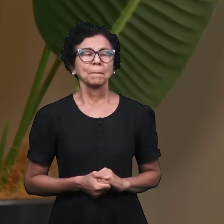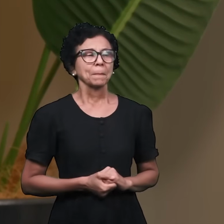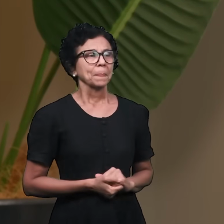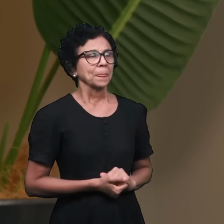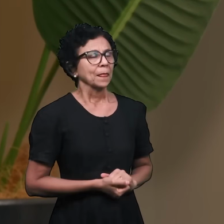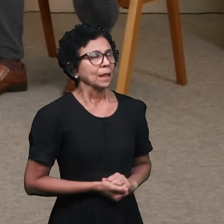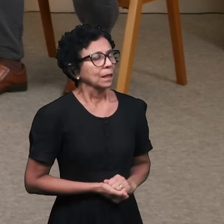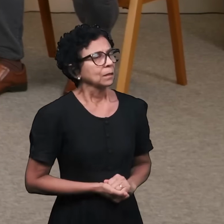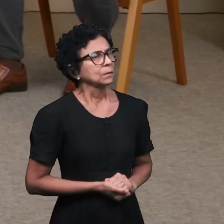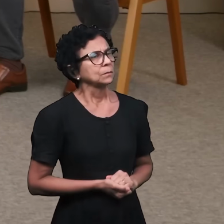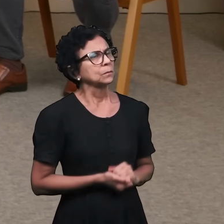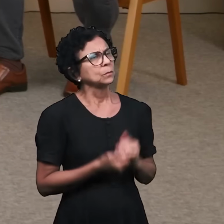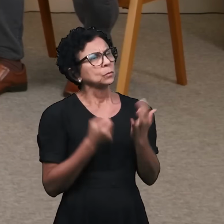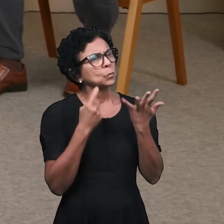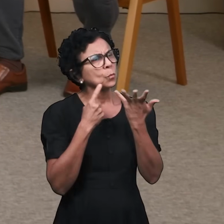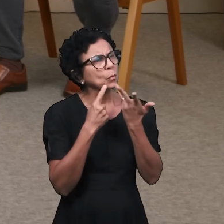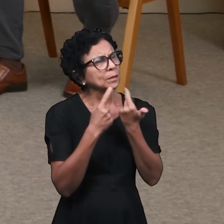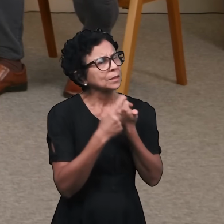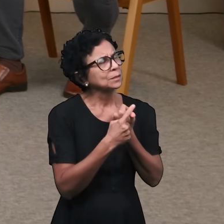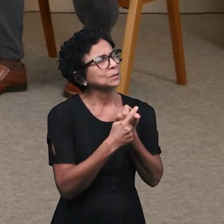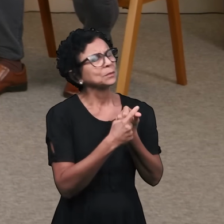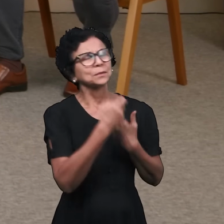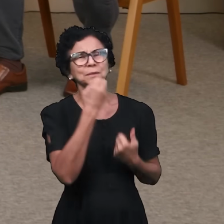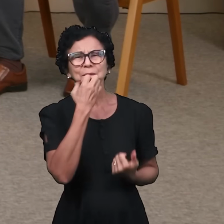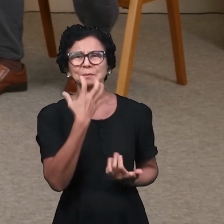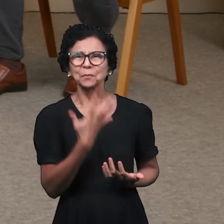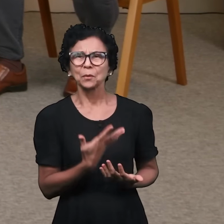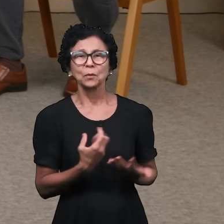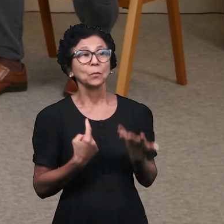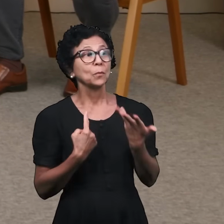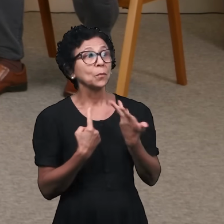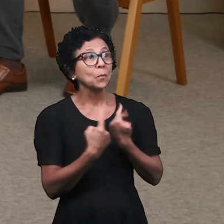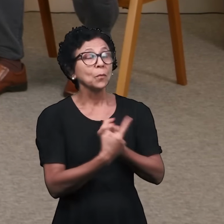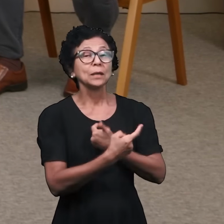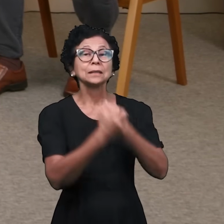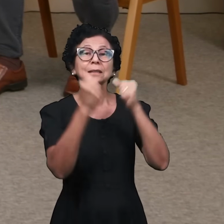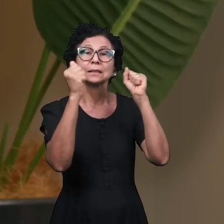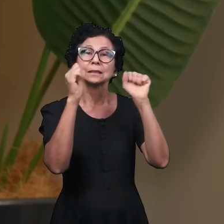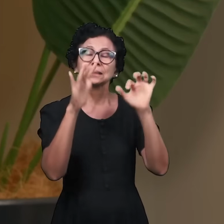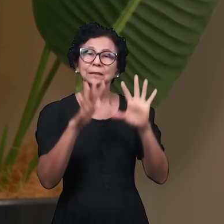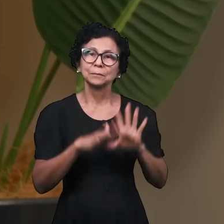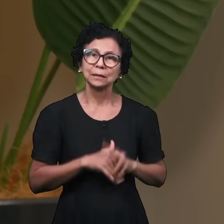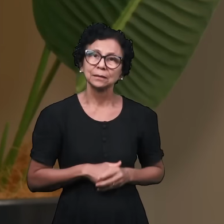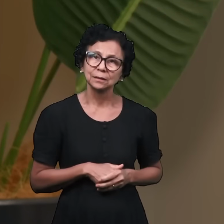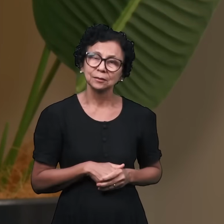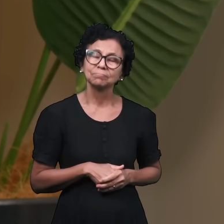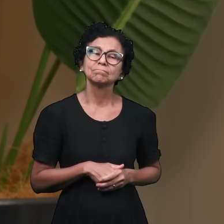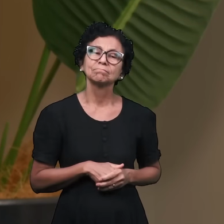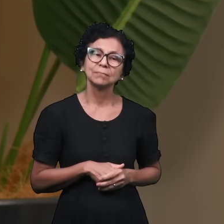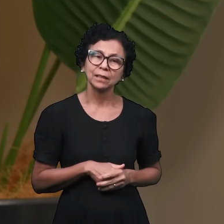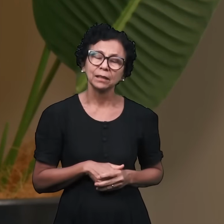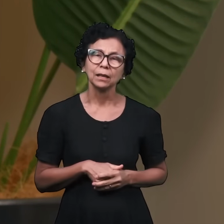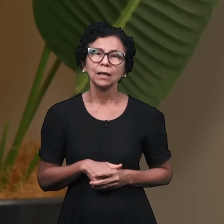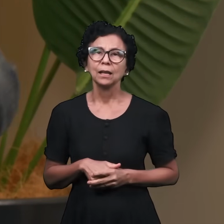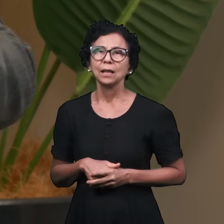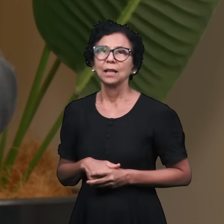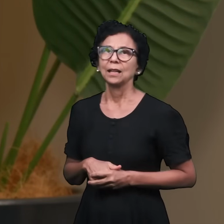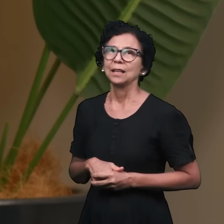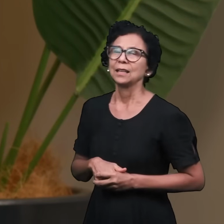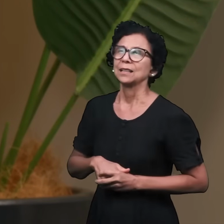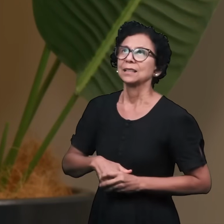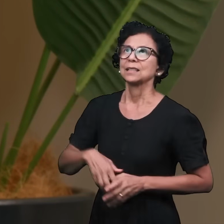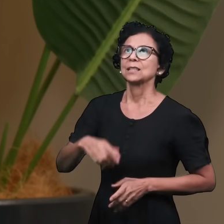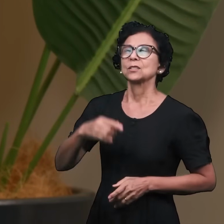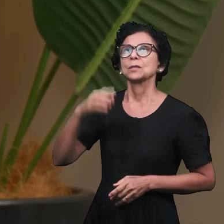Fernando, quantas coisas boas, de bênçãos isso traz. Porque quando falamos de se viver muito, logo nos